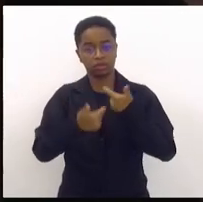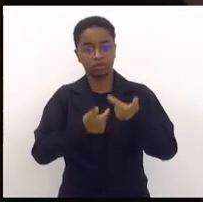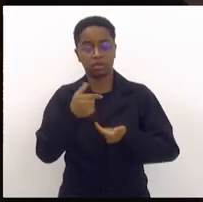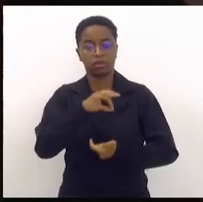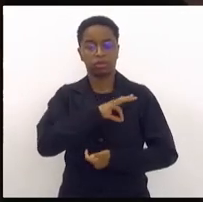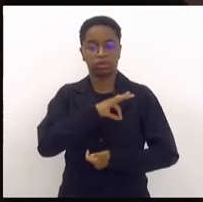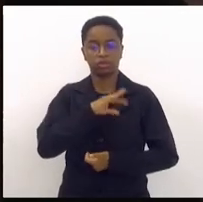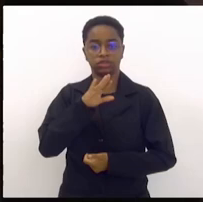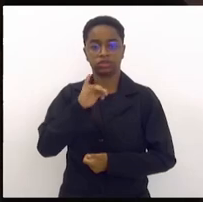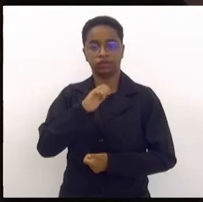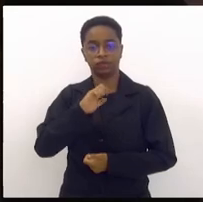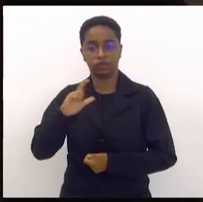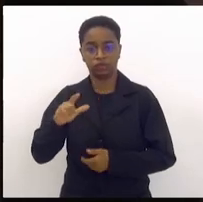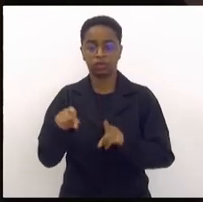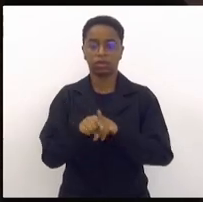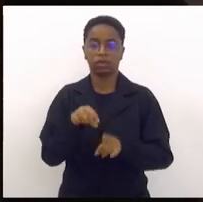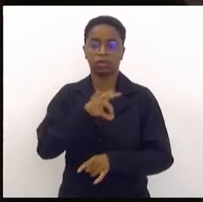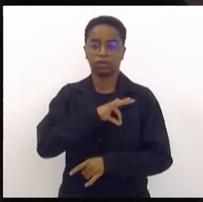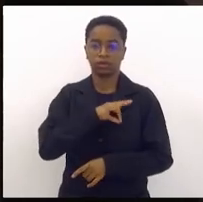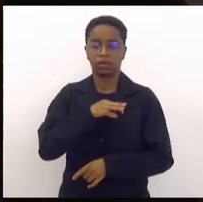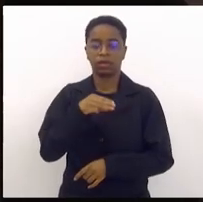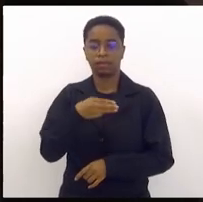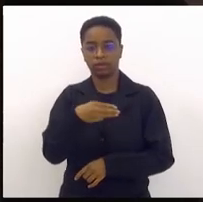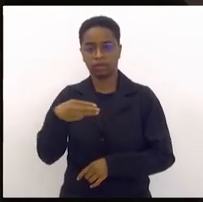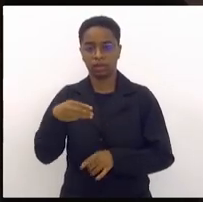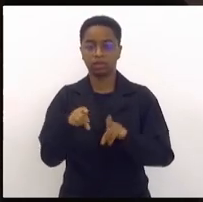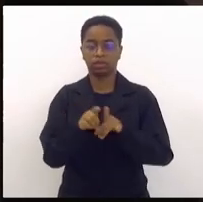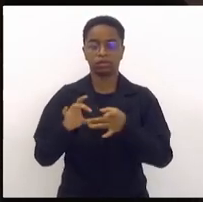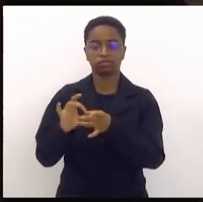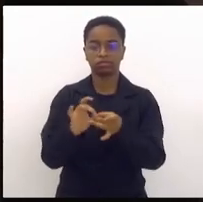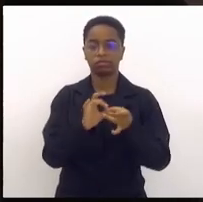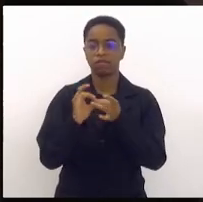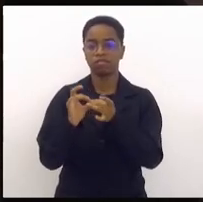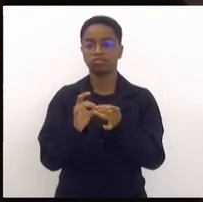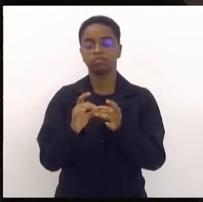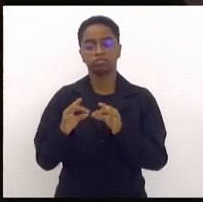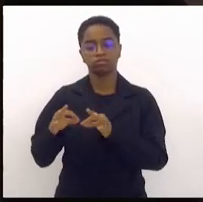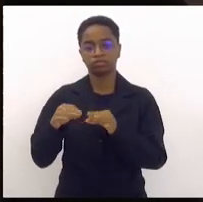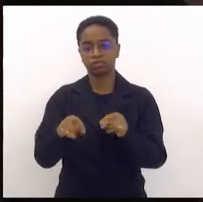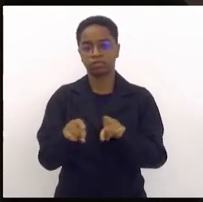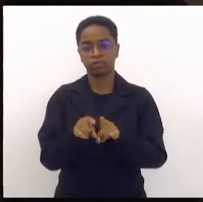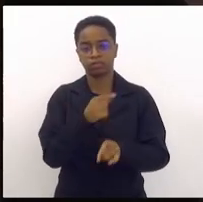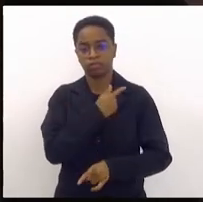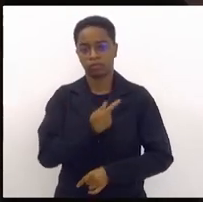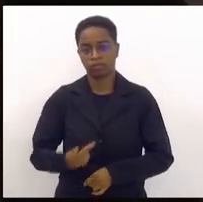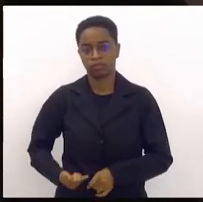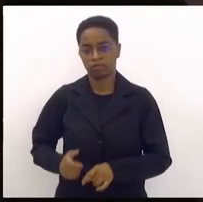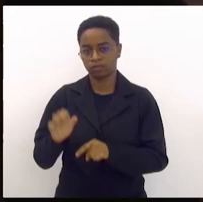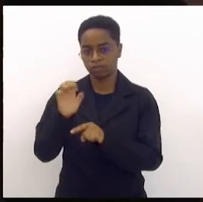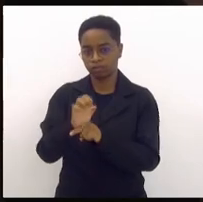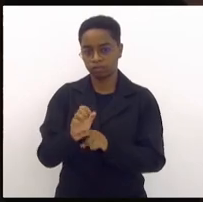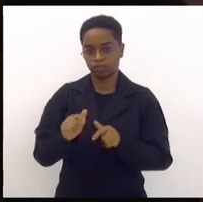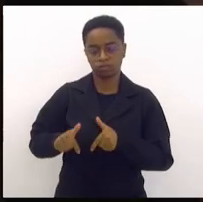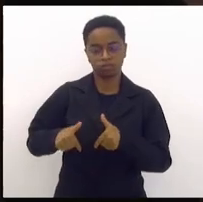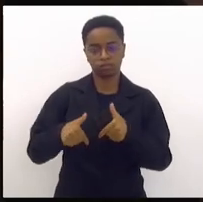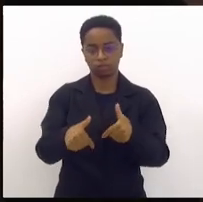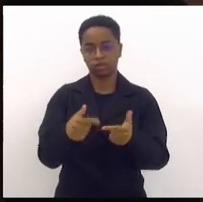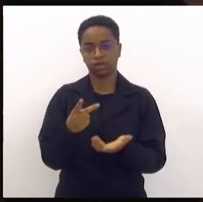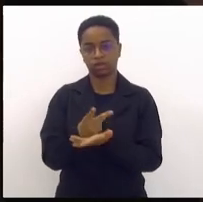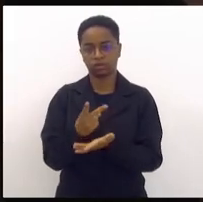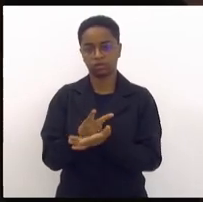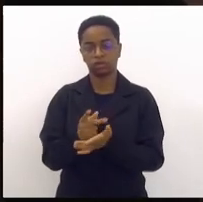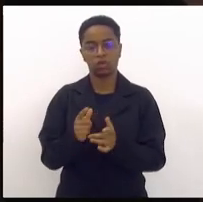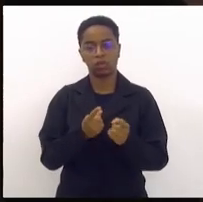Civil, à Polícia Militar, à integração das forças, ao governo do Estado, enfrentando o